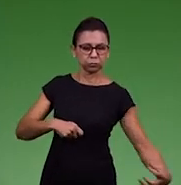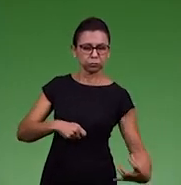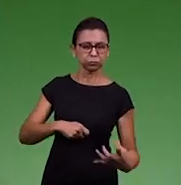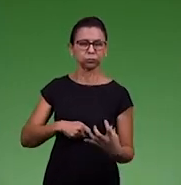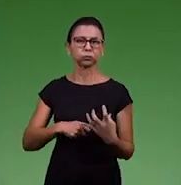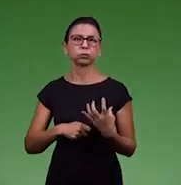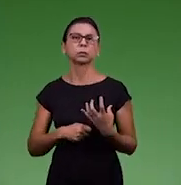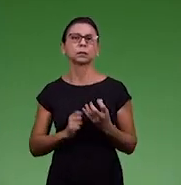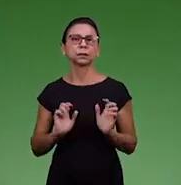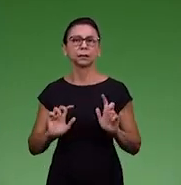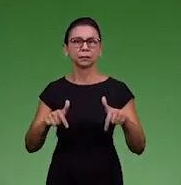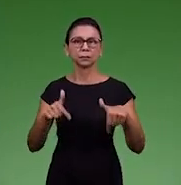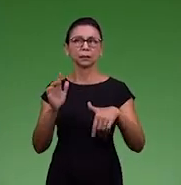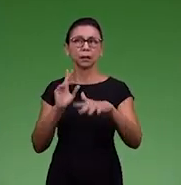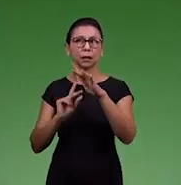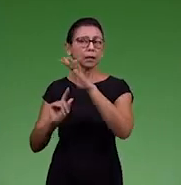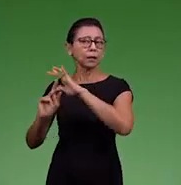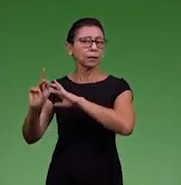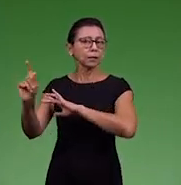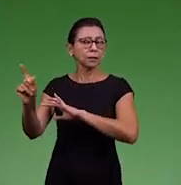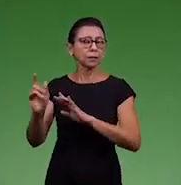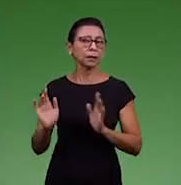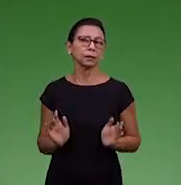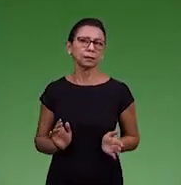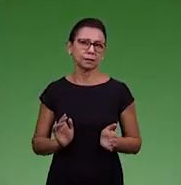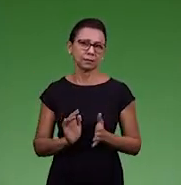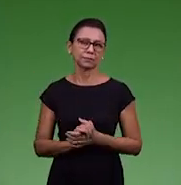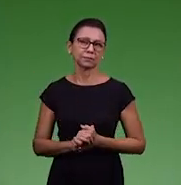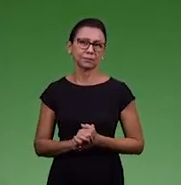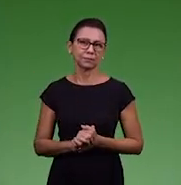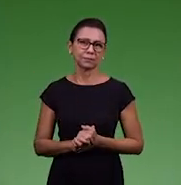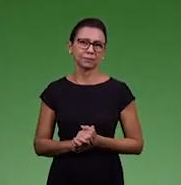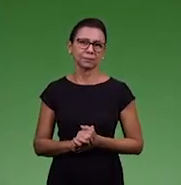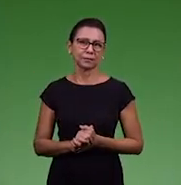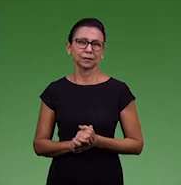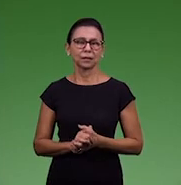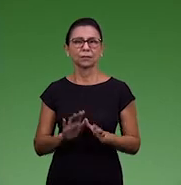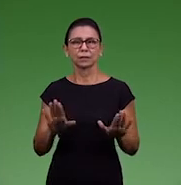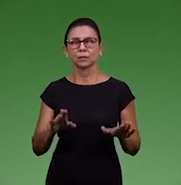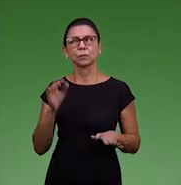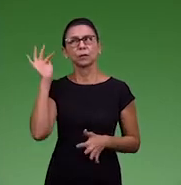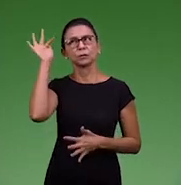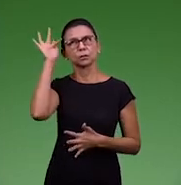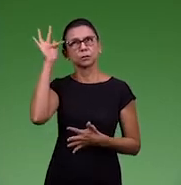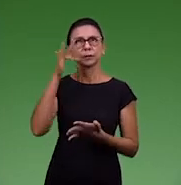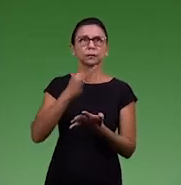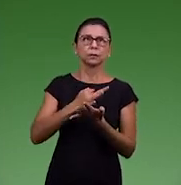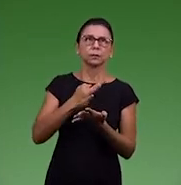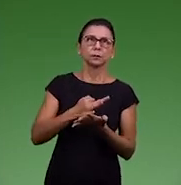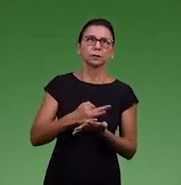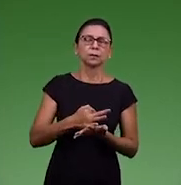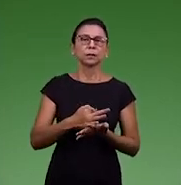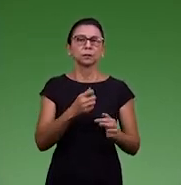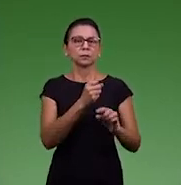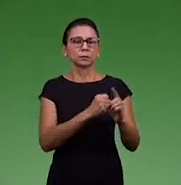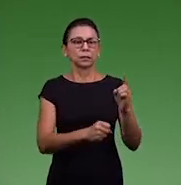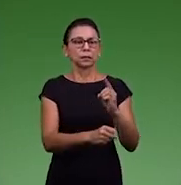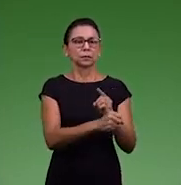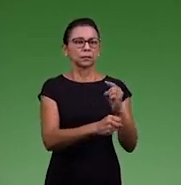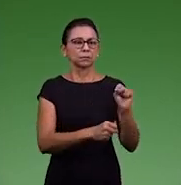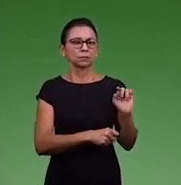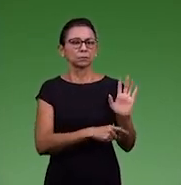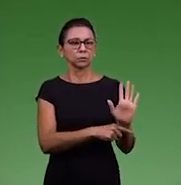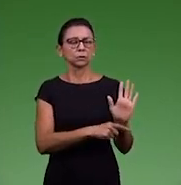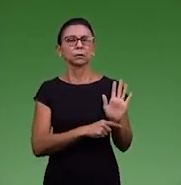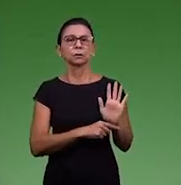Trindade. A ação da Trindade, ele não vai entrar ali pela razão dele, pela filosofia dele, pela religião dele, pelas boas obras dele, por ser boa